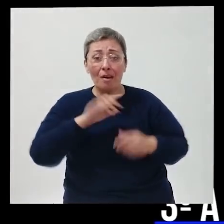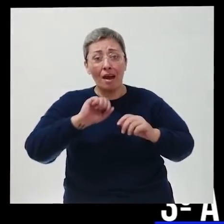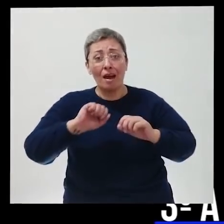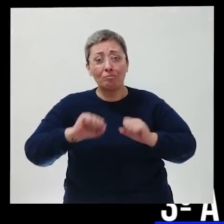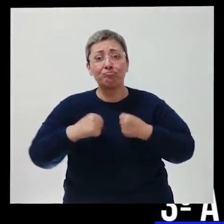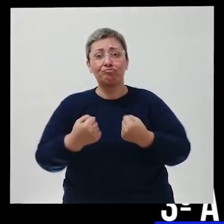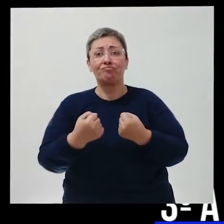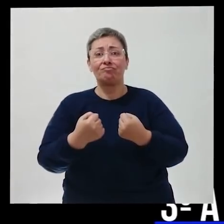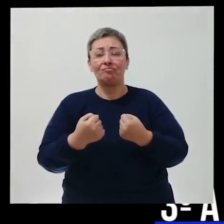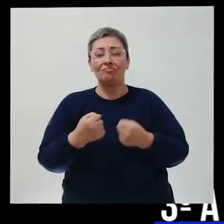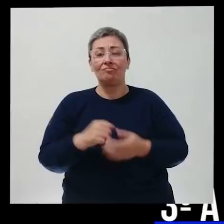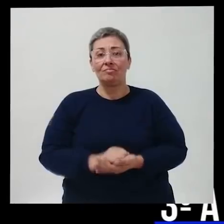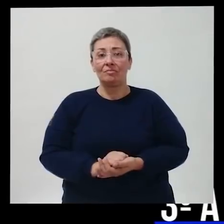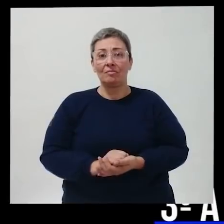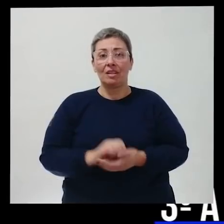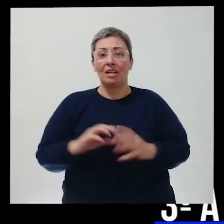enfrentar.